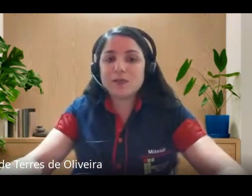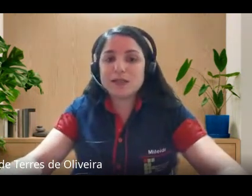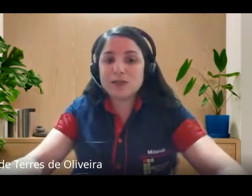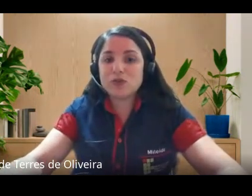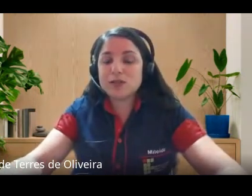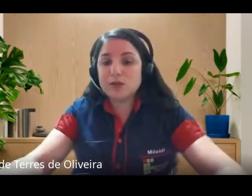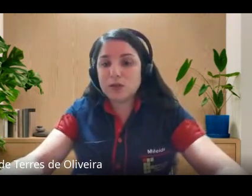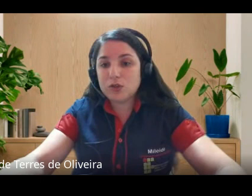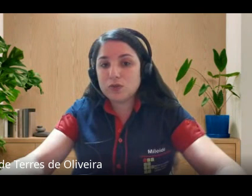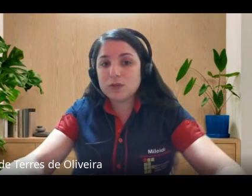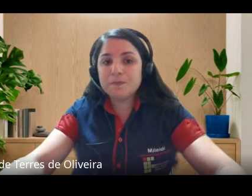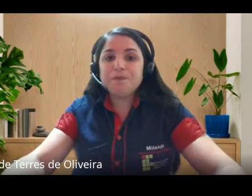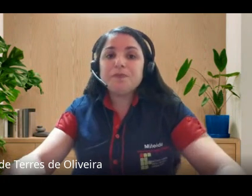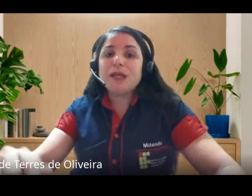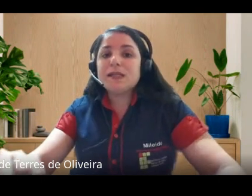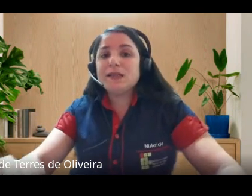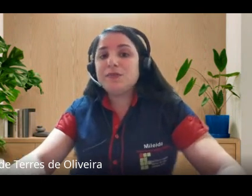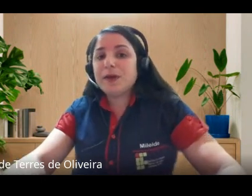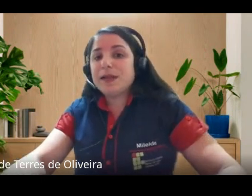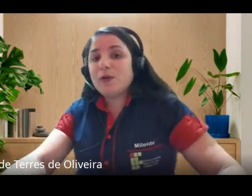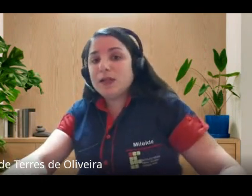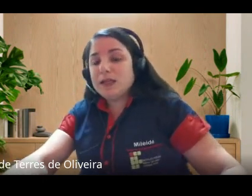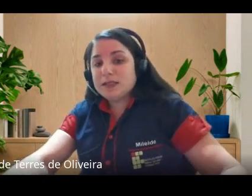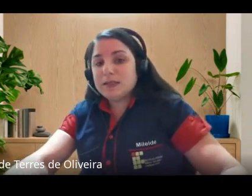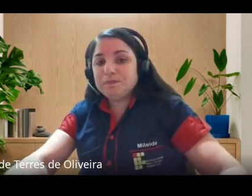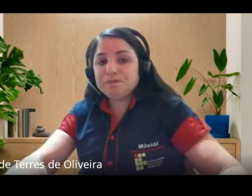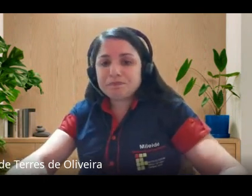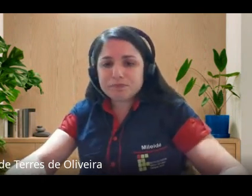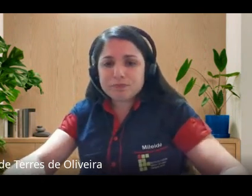Sinais Brasileiros dos Linguísticos. Esse livro é da